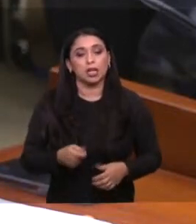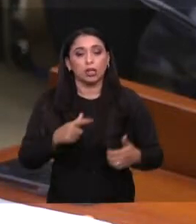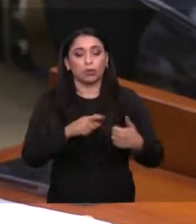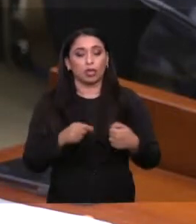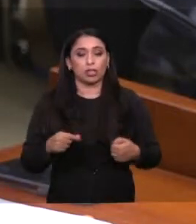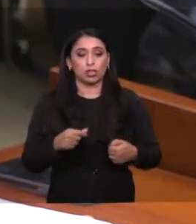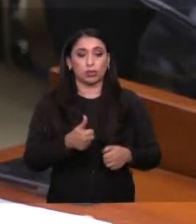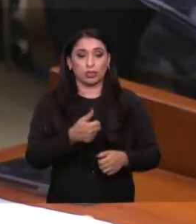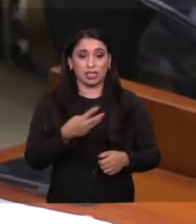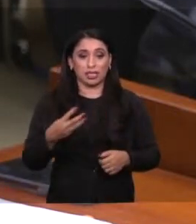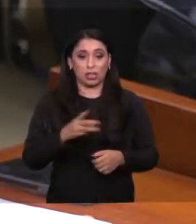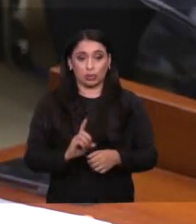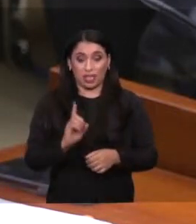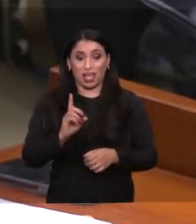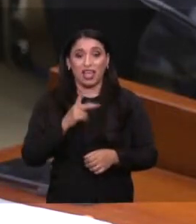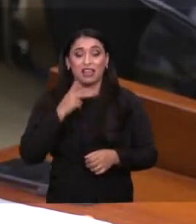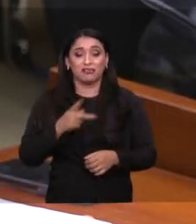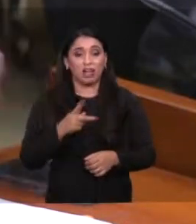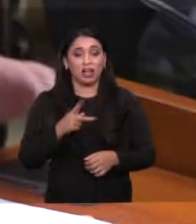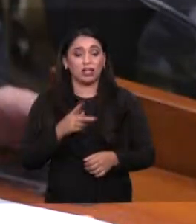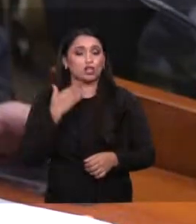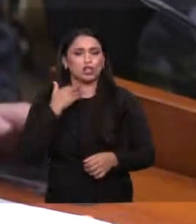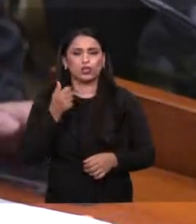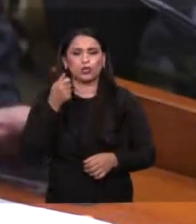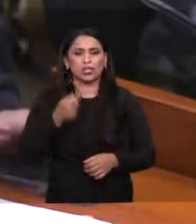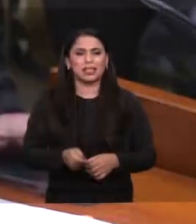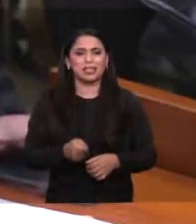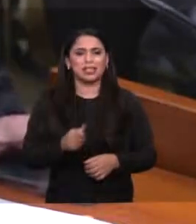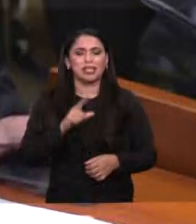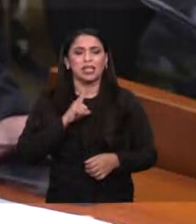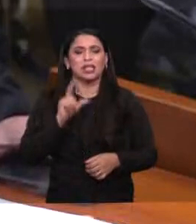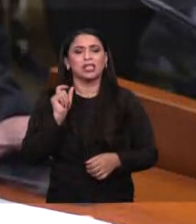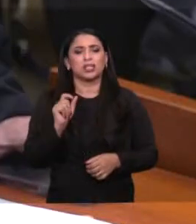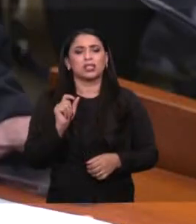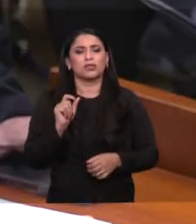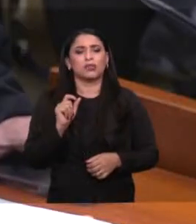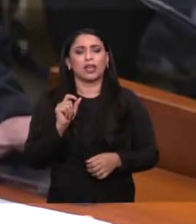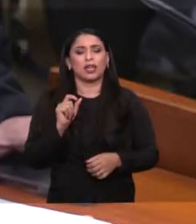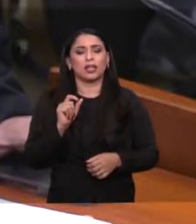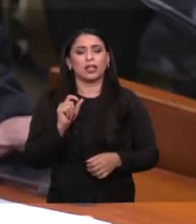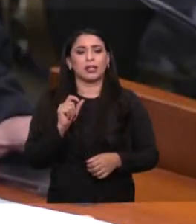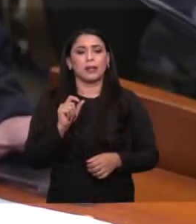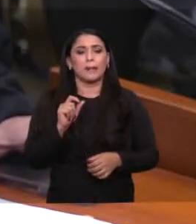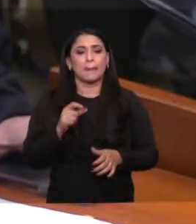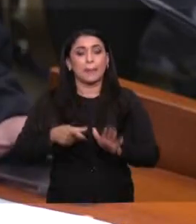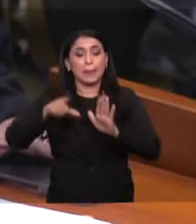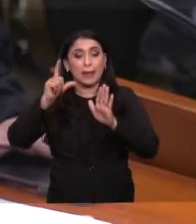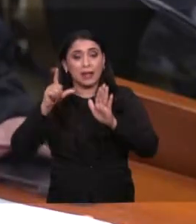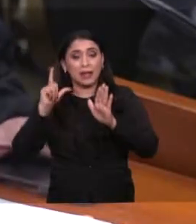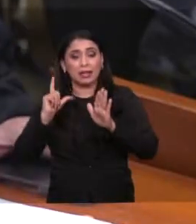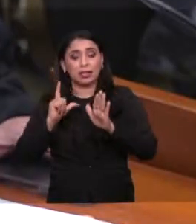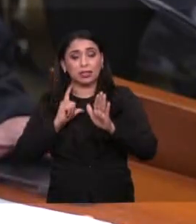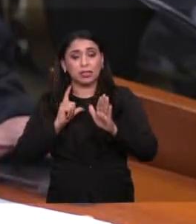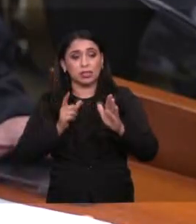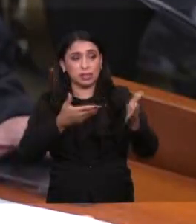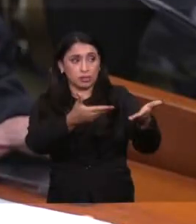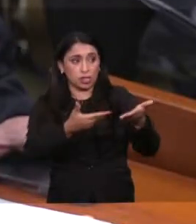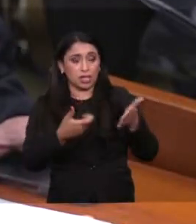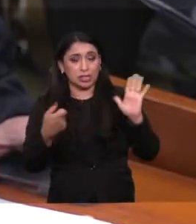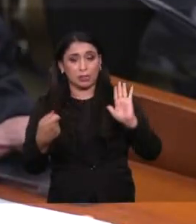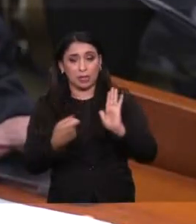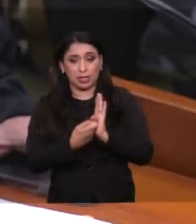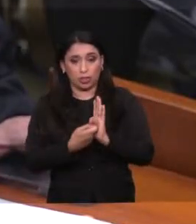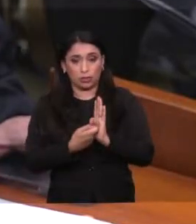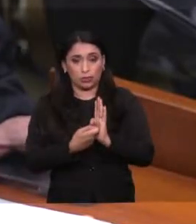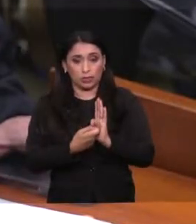ela fala no impedimento dos juízes que praticarem quaisquer atos anteriores ao recebimento da